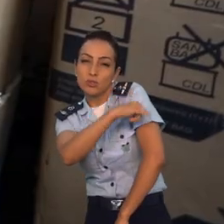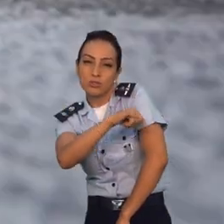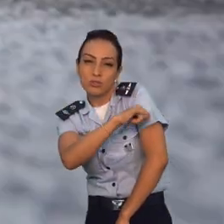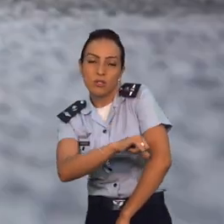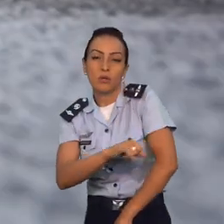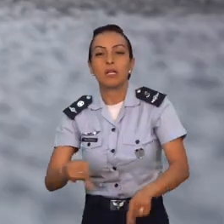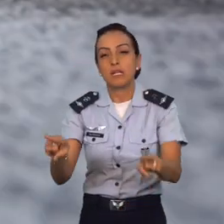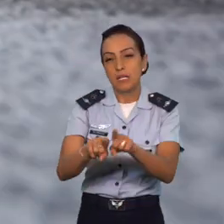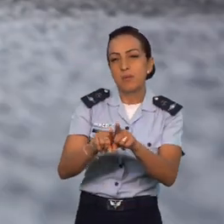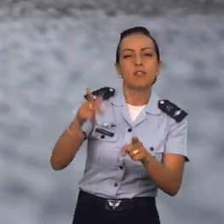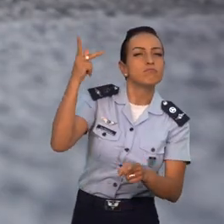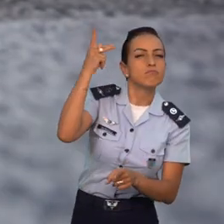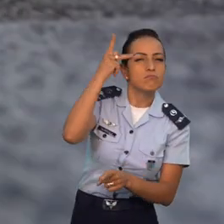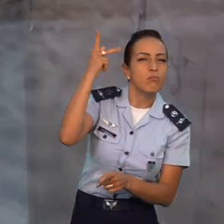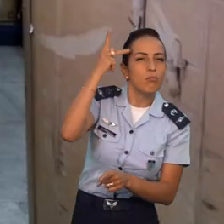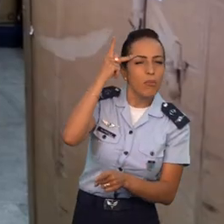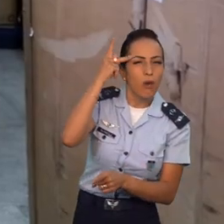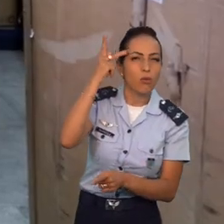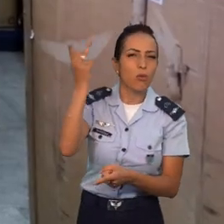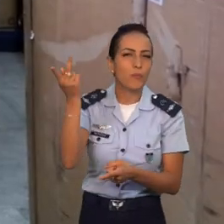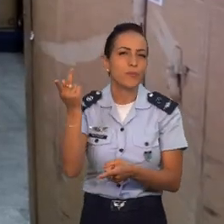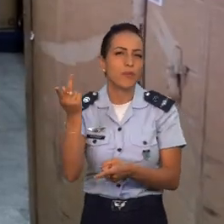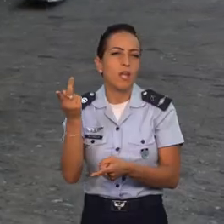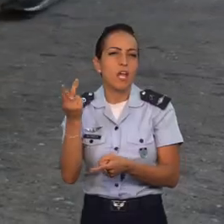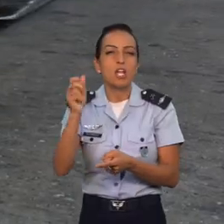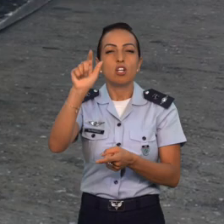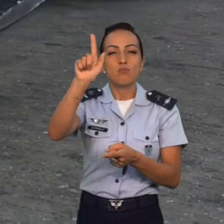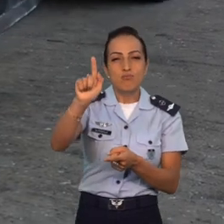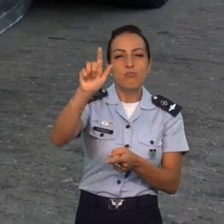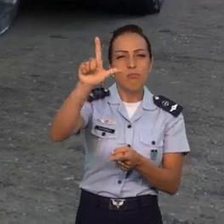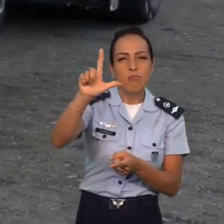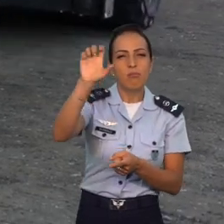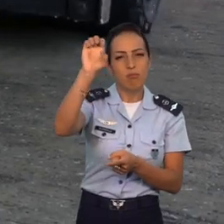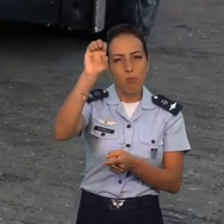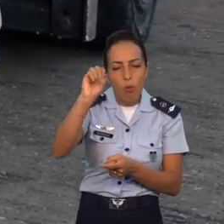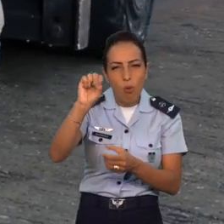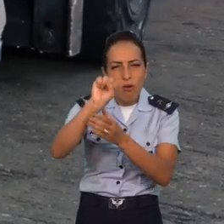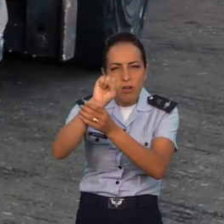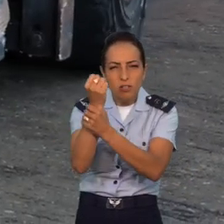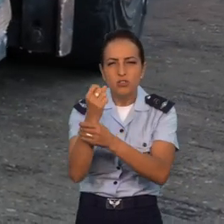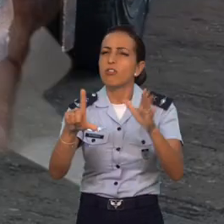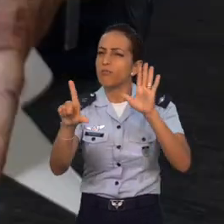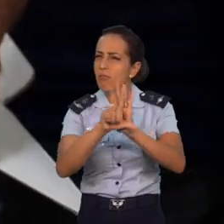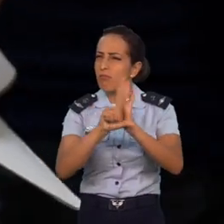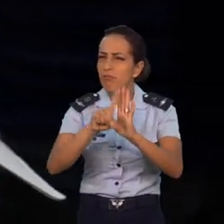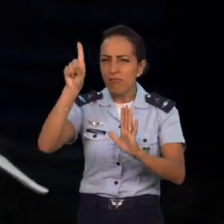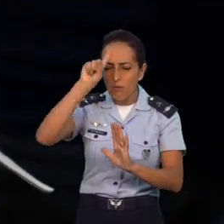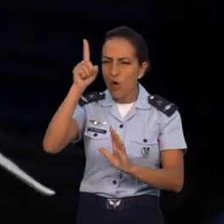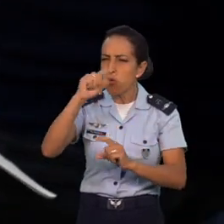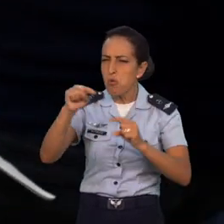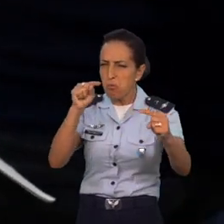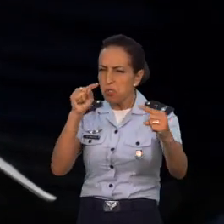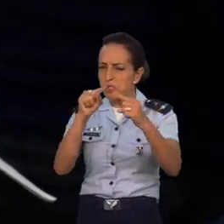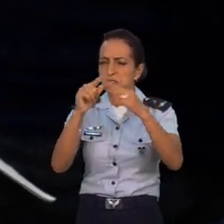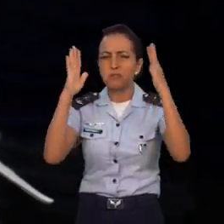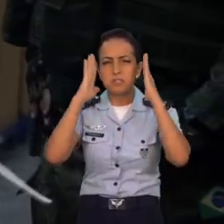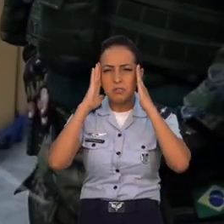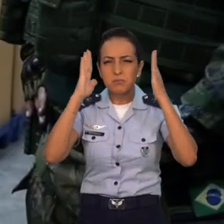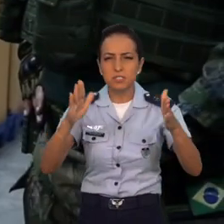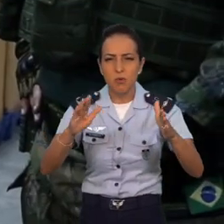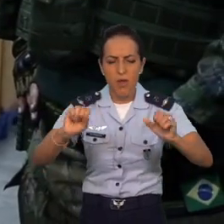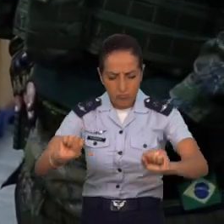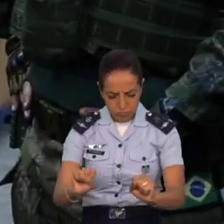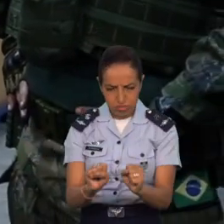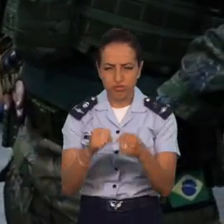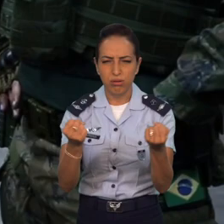no Rio de Janeiro, e de São Paulo, em Guarulhos, na GLO, Garantia da Lei e da Ordem. O objetivo da missão